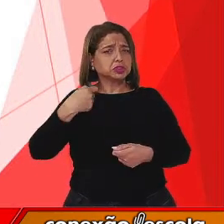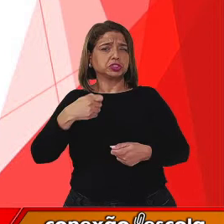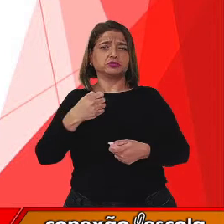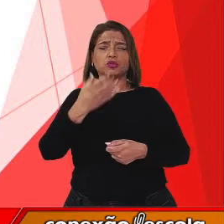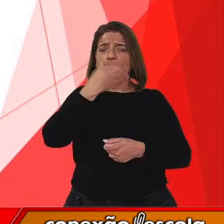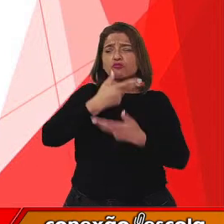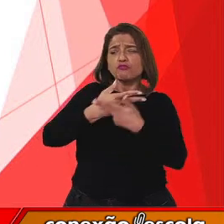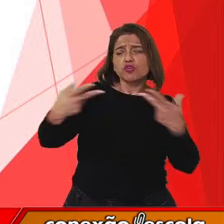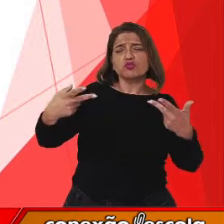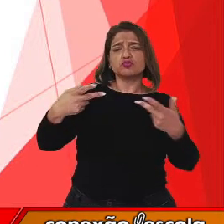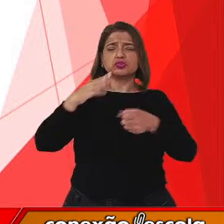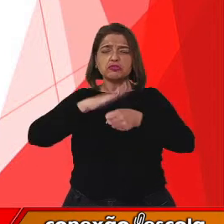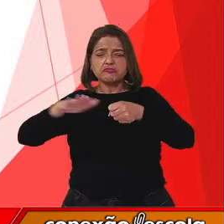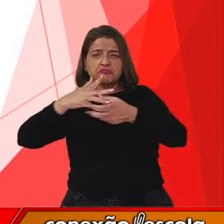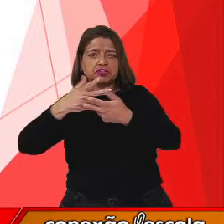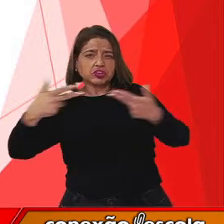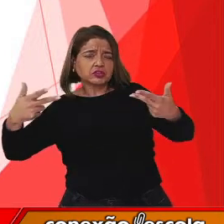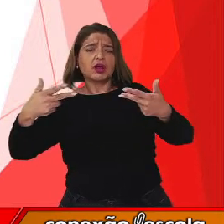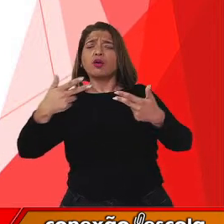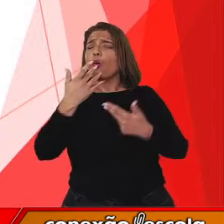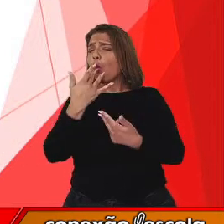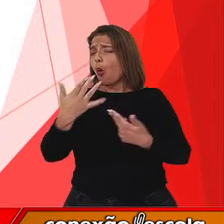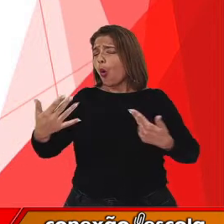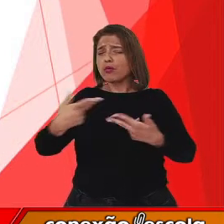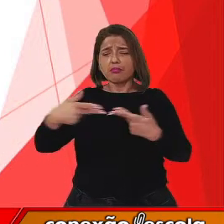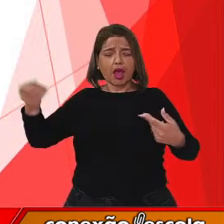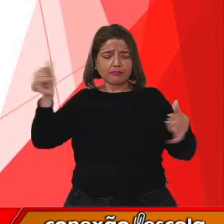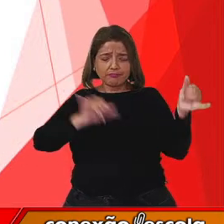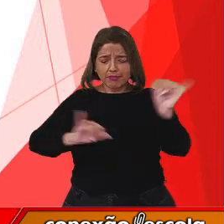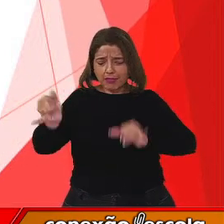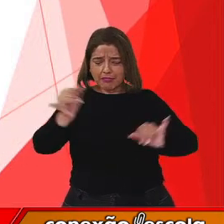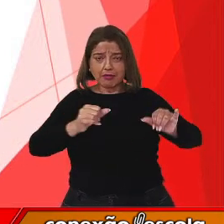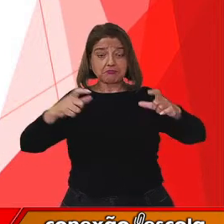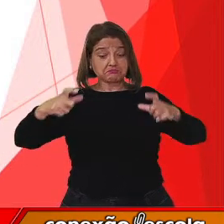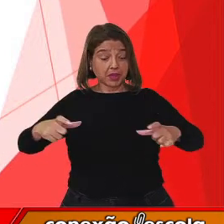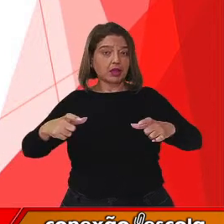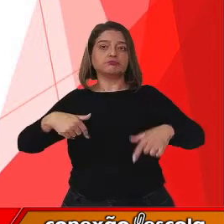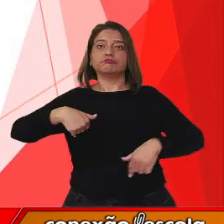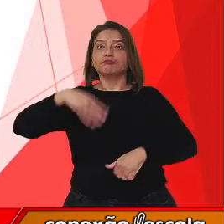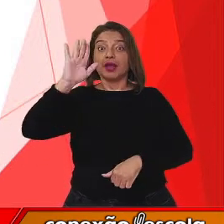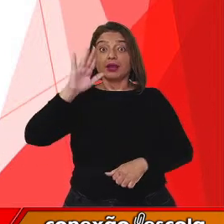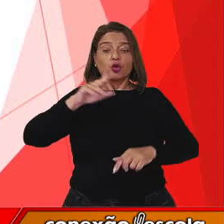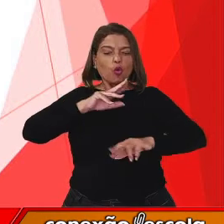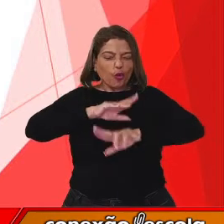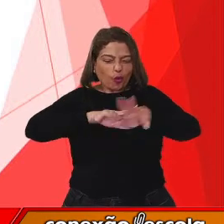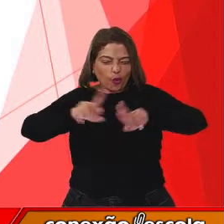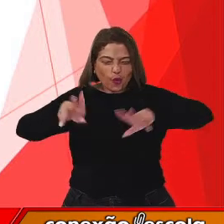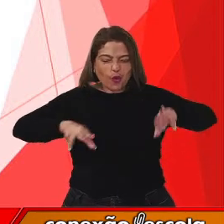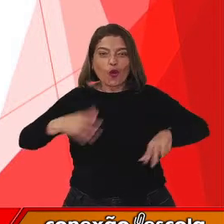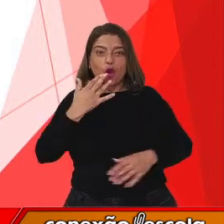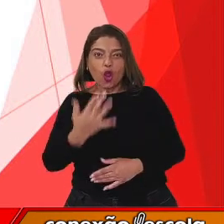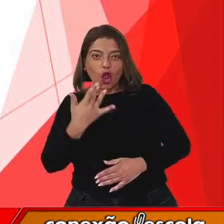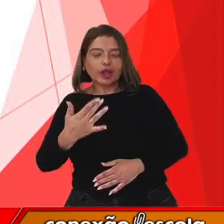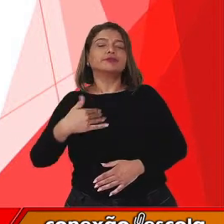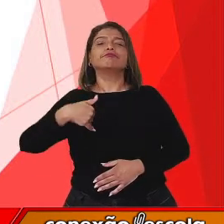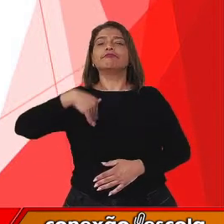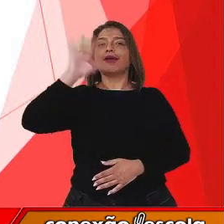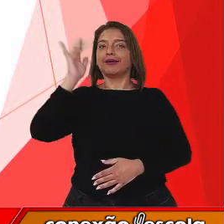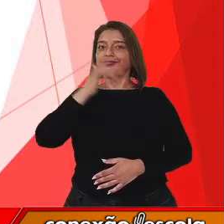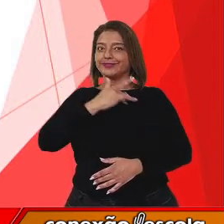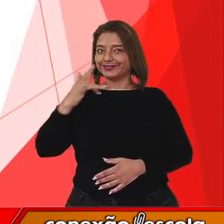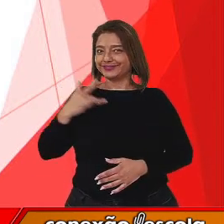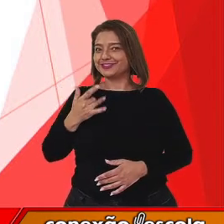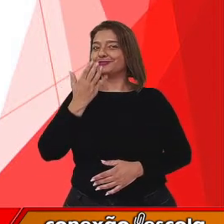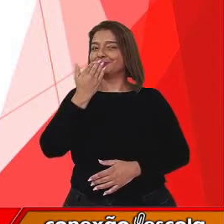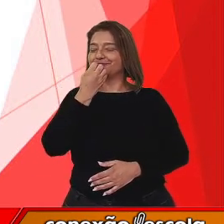muitas frutas e vegetais de todas as cores, tá bom? Quanto mais, melhor. Quanto mais o prato ficar colorido,